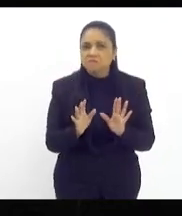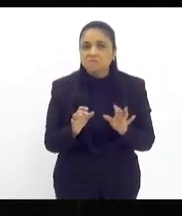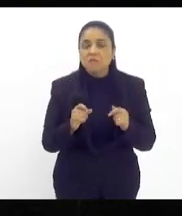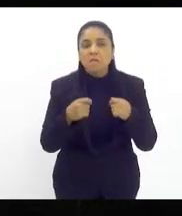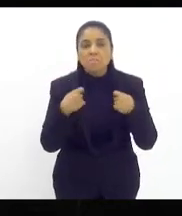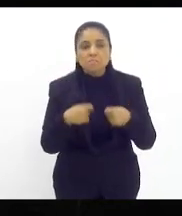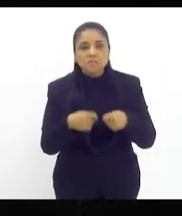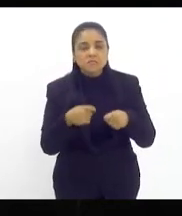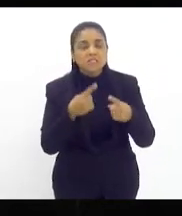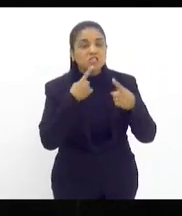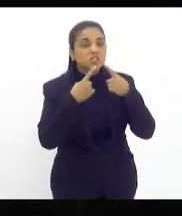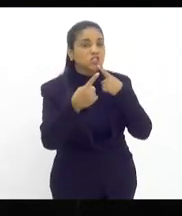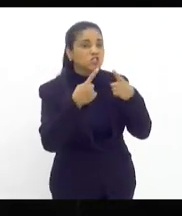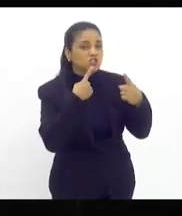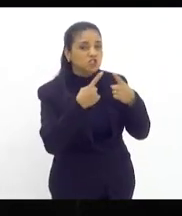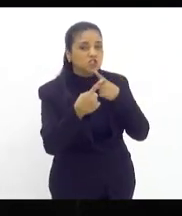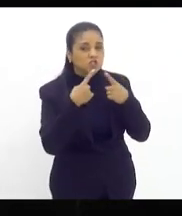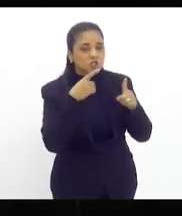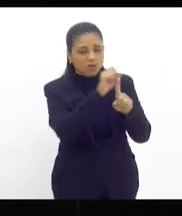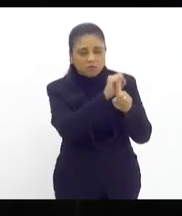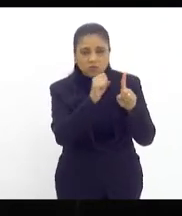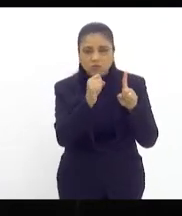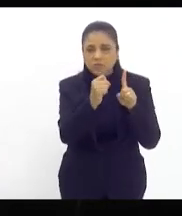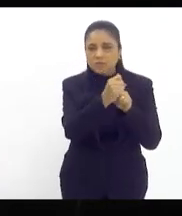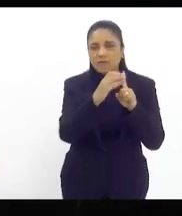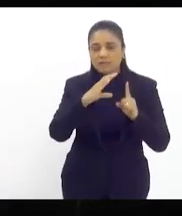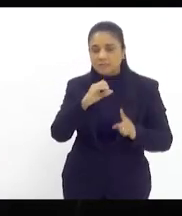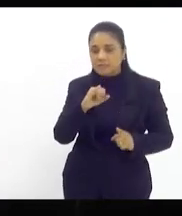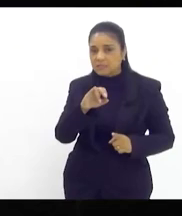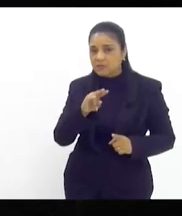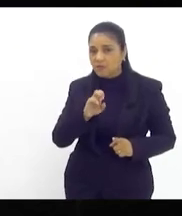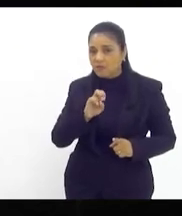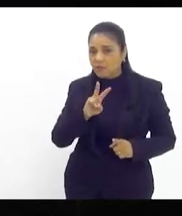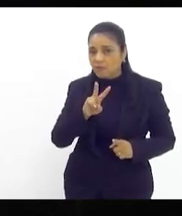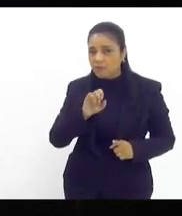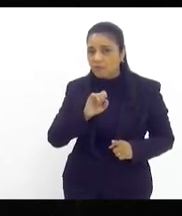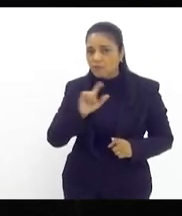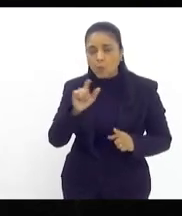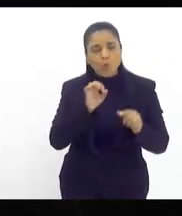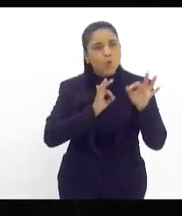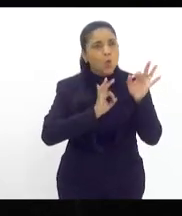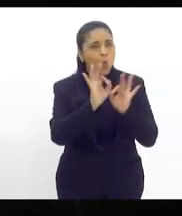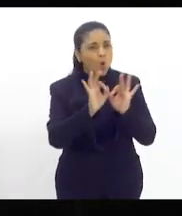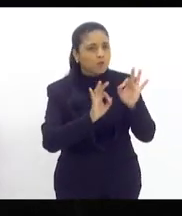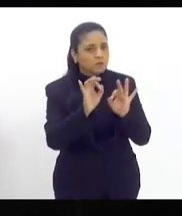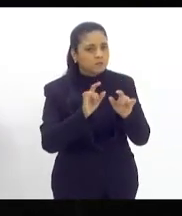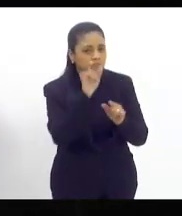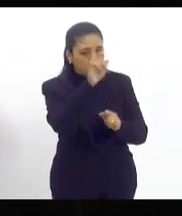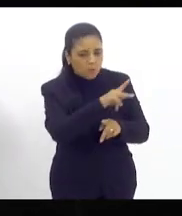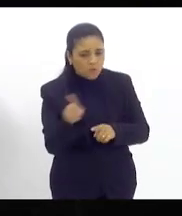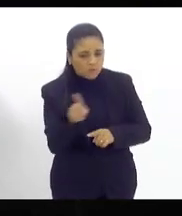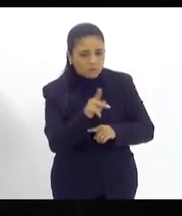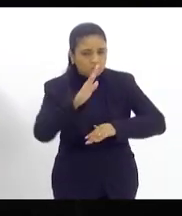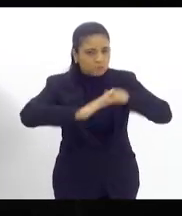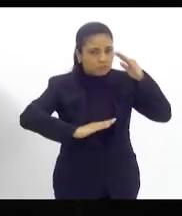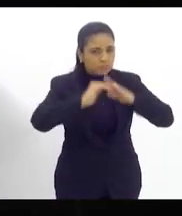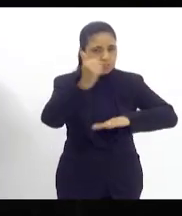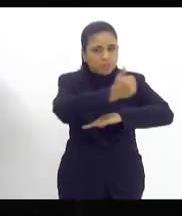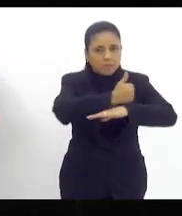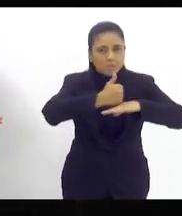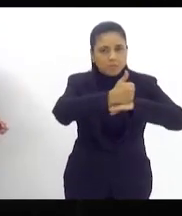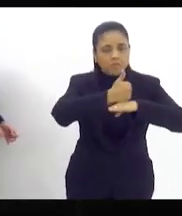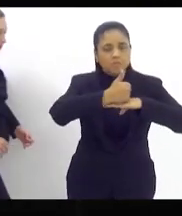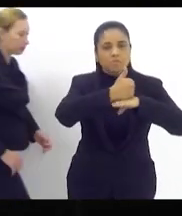dialogando com a sociedade civil organizada e com os pensadores da educação com os profissionais de educação